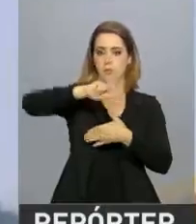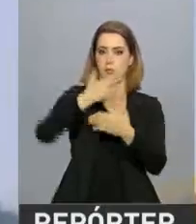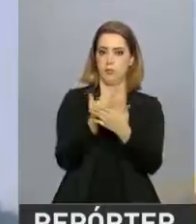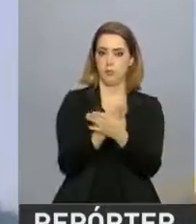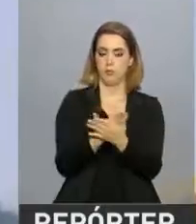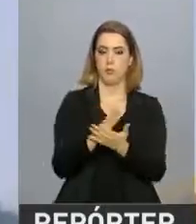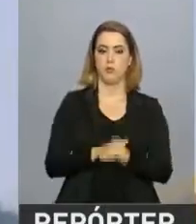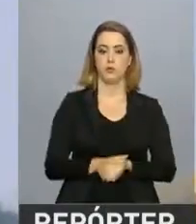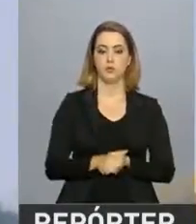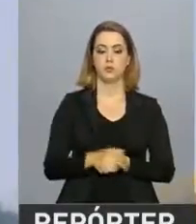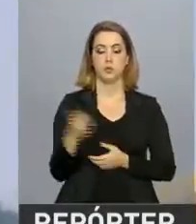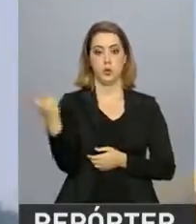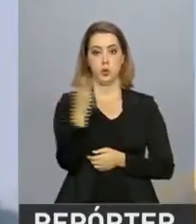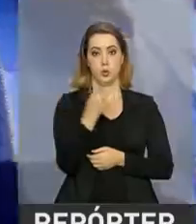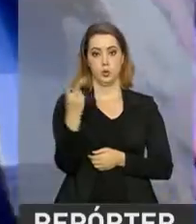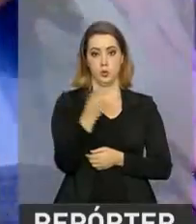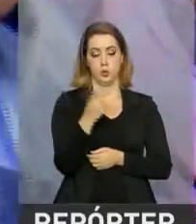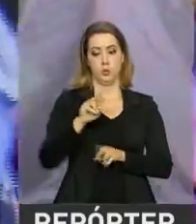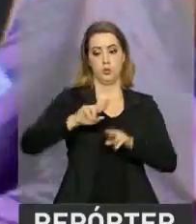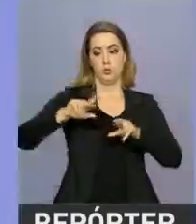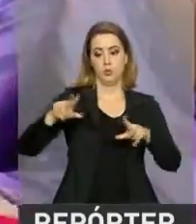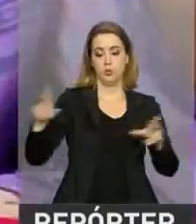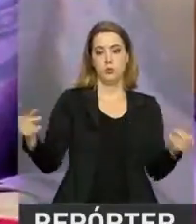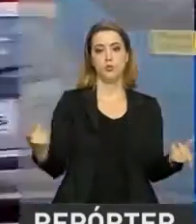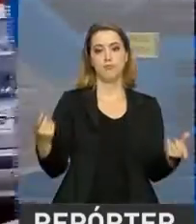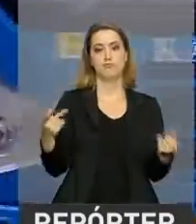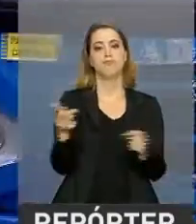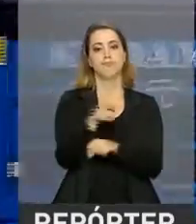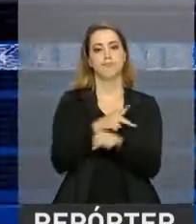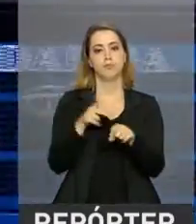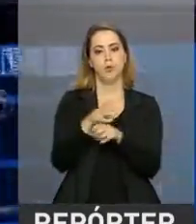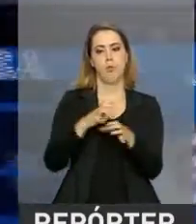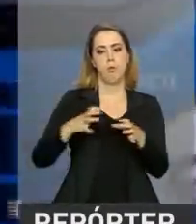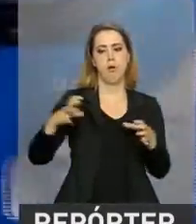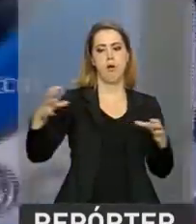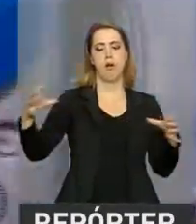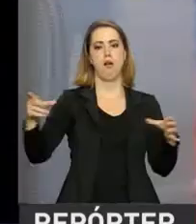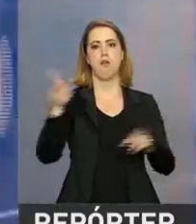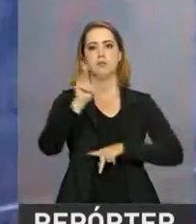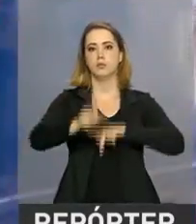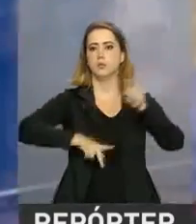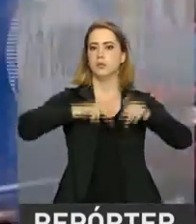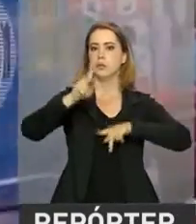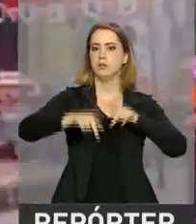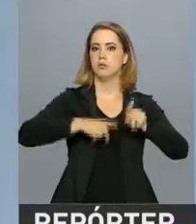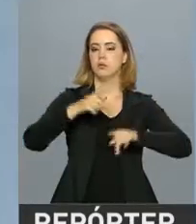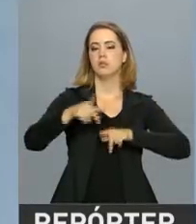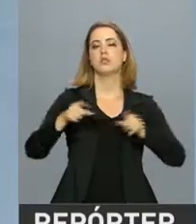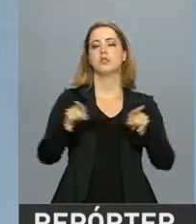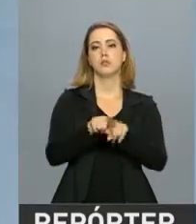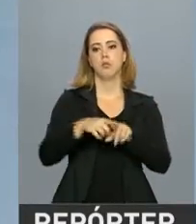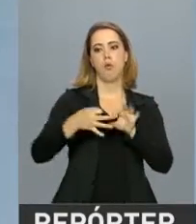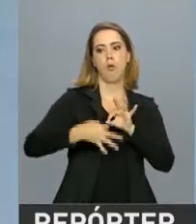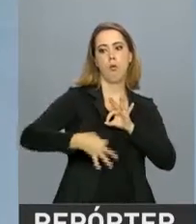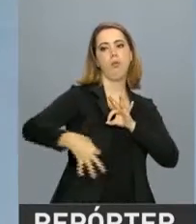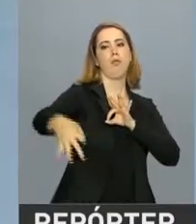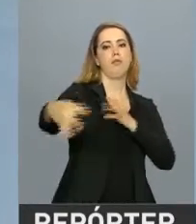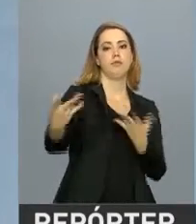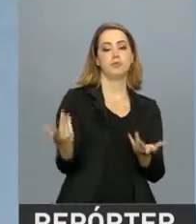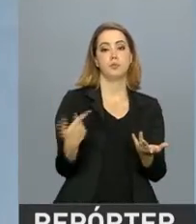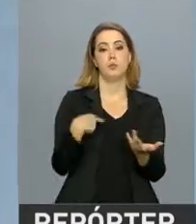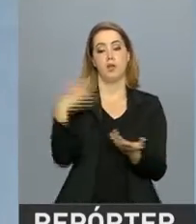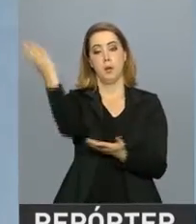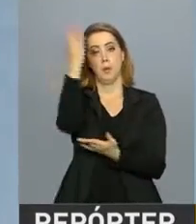duas democracias multiétnicas e multiculturais gigantes populacionais e territoriais brasil índia têm